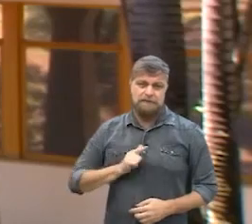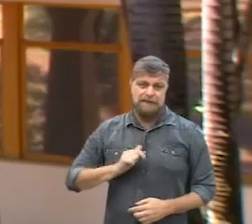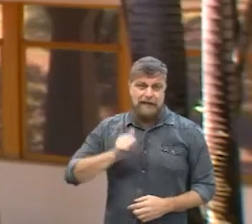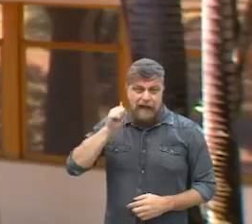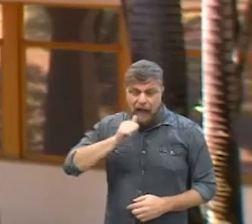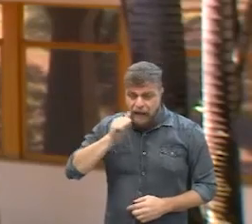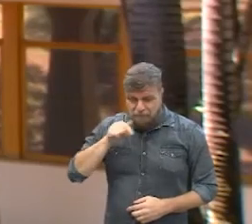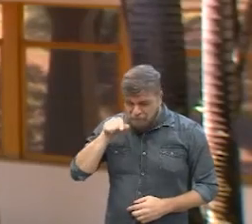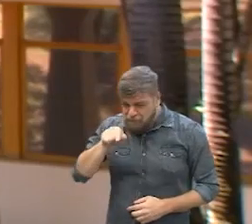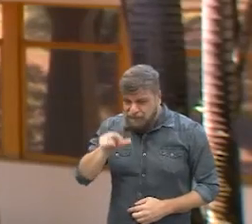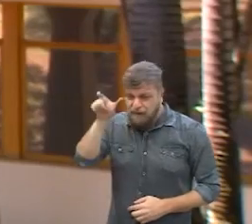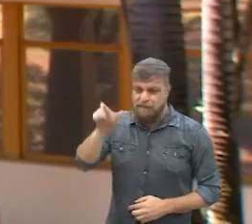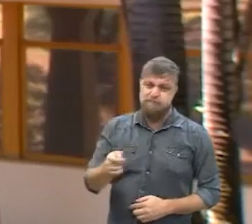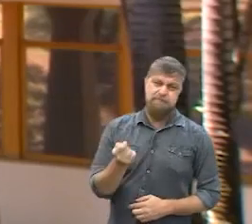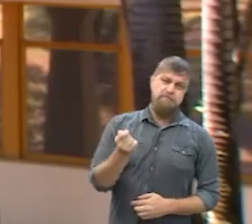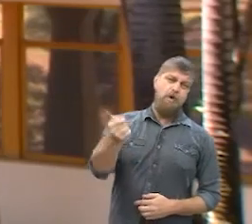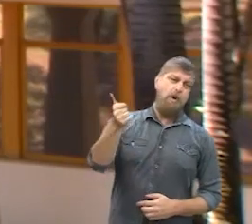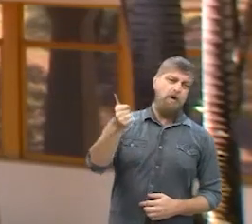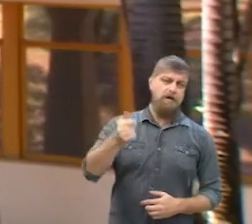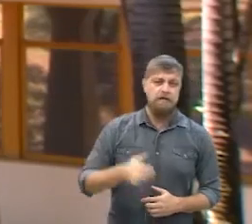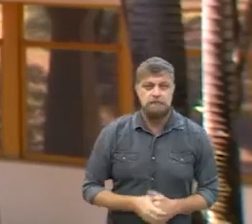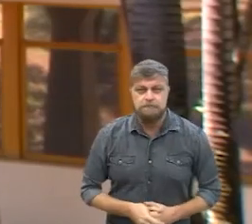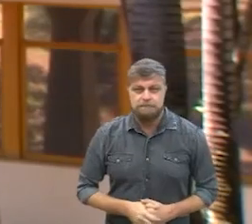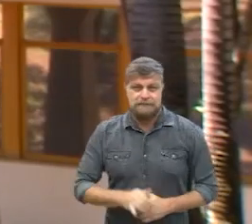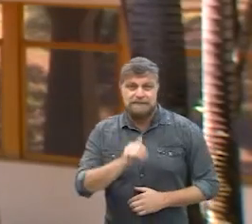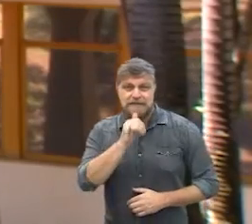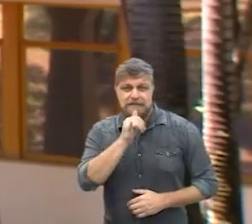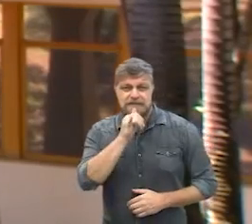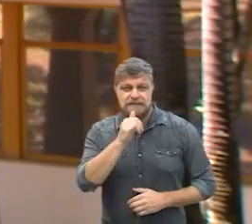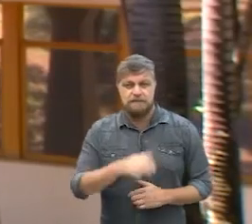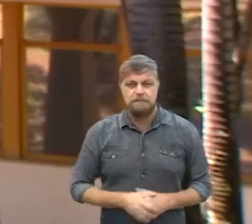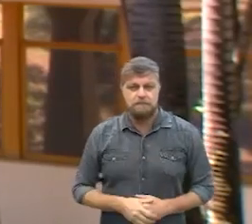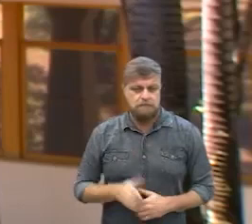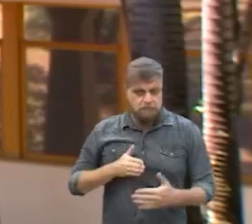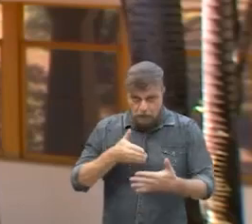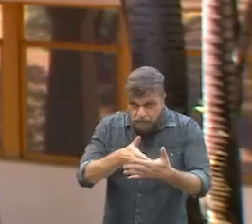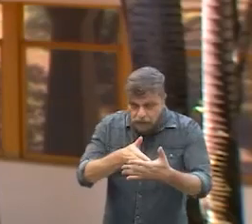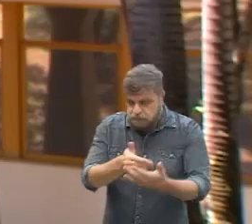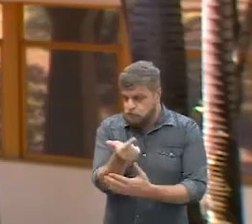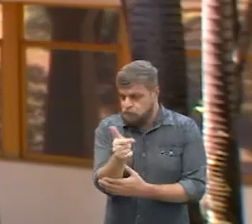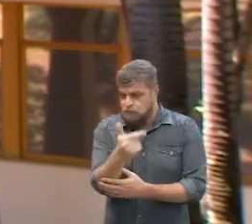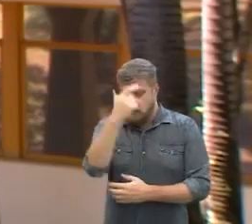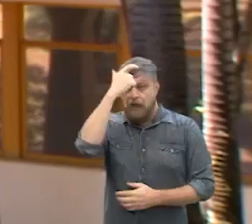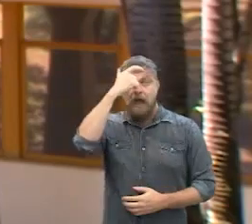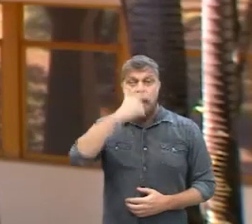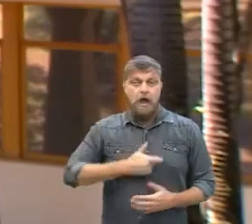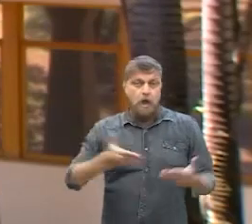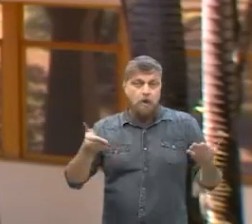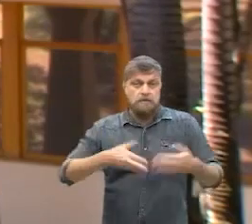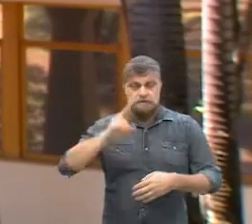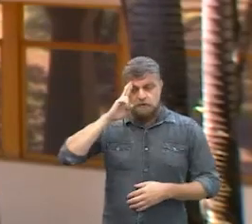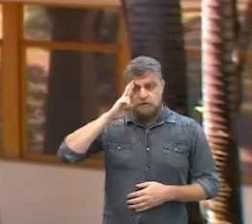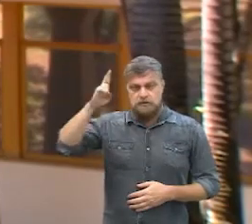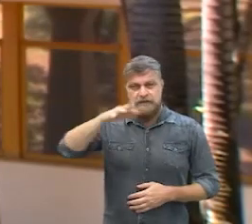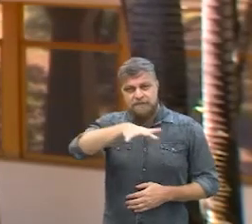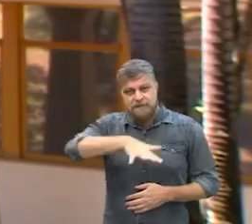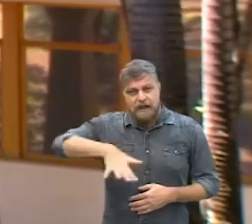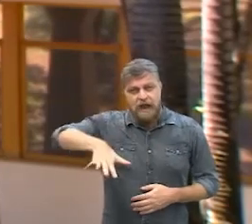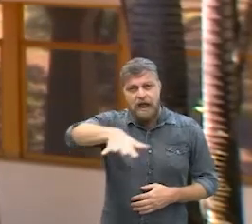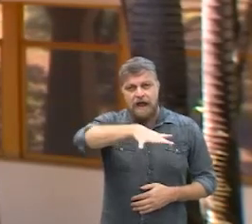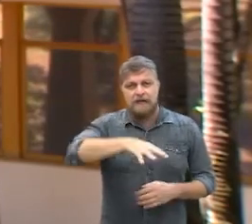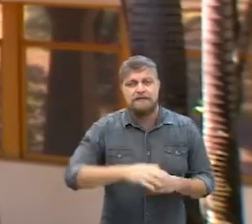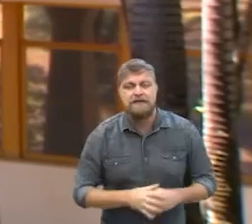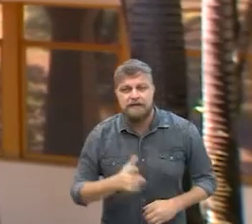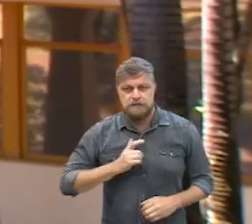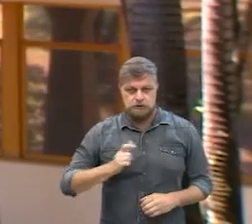você encontrar uma mulher nessa posição, né? Mas, por exemplo, não há nada que impeça. Eu hoje sou chefe do Departamento de Computação